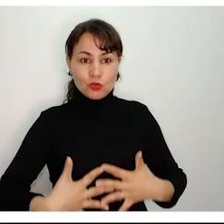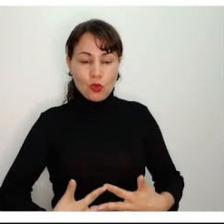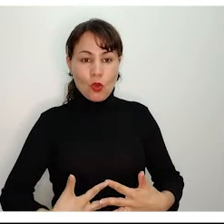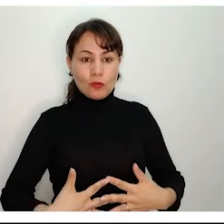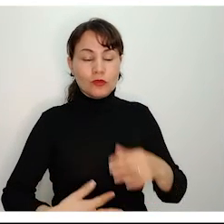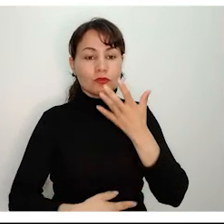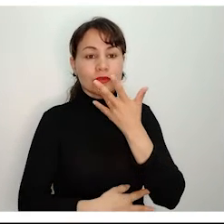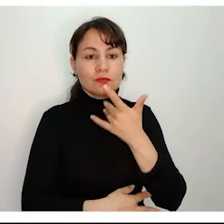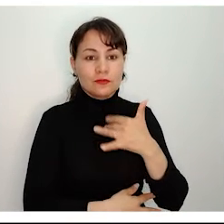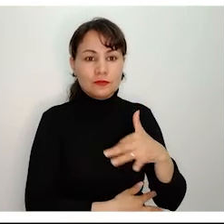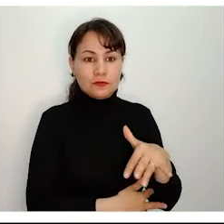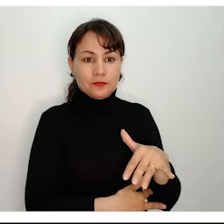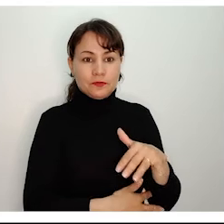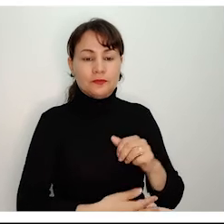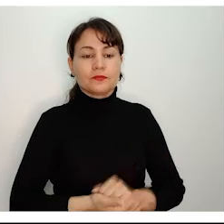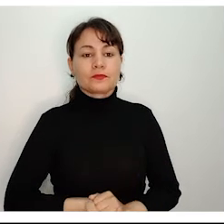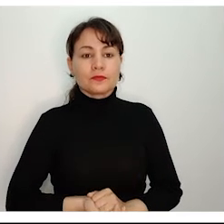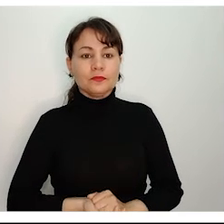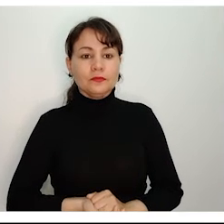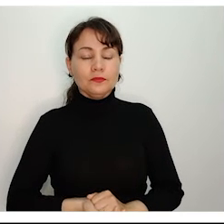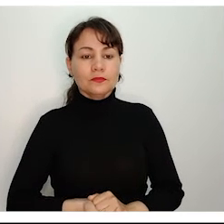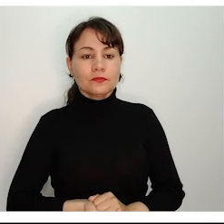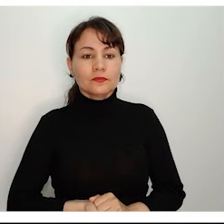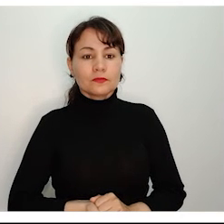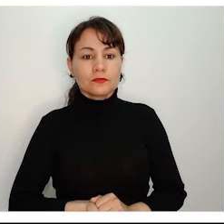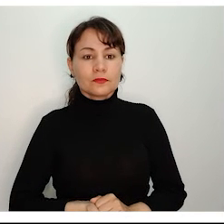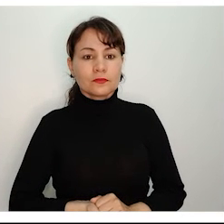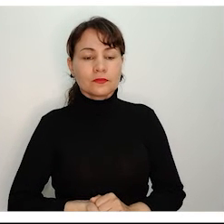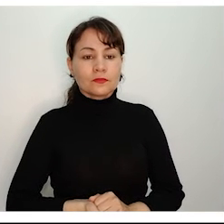recursos no corpo de uma criança.